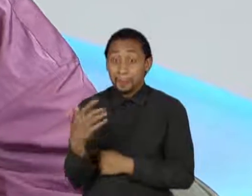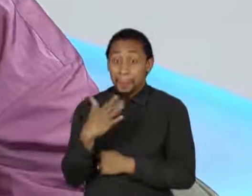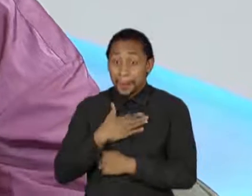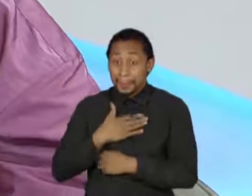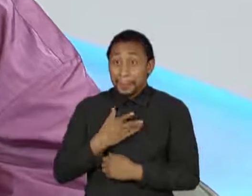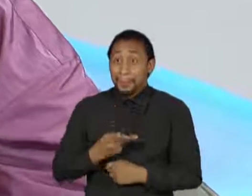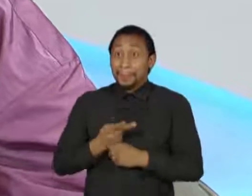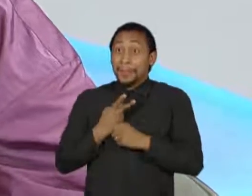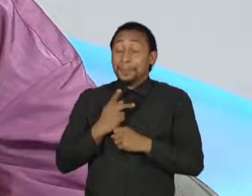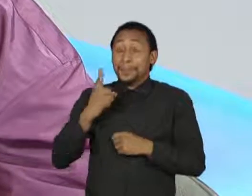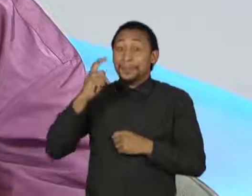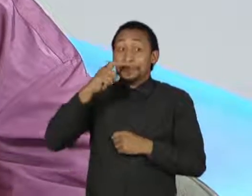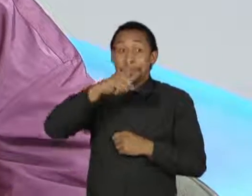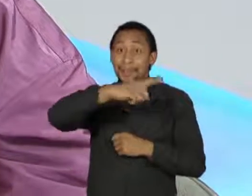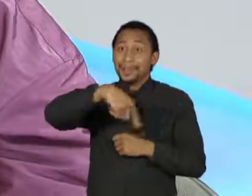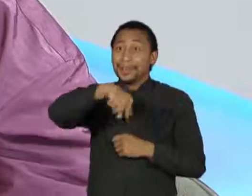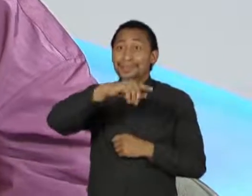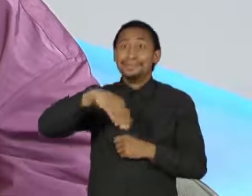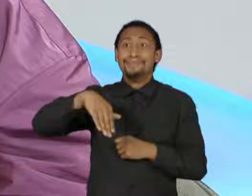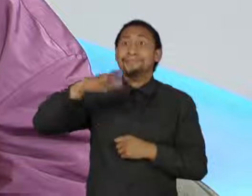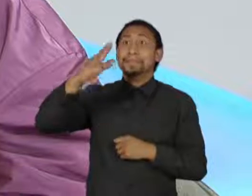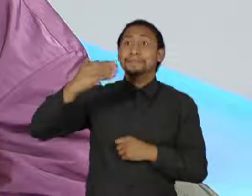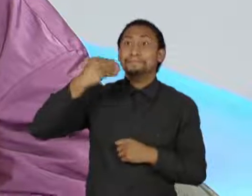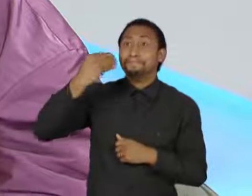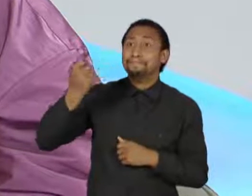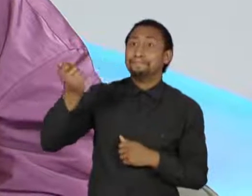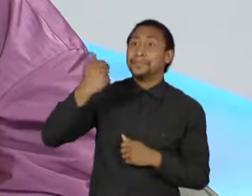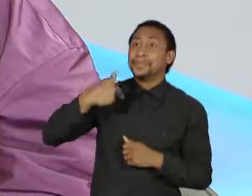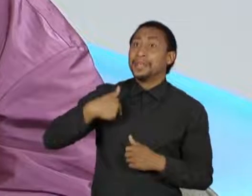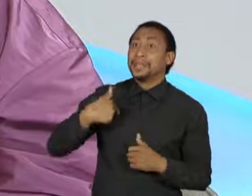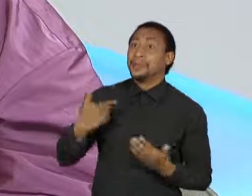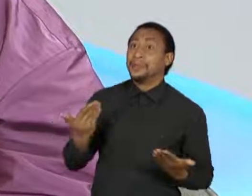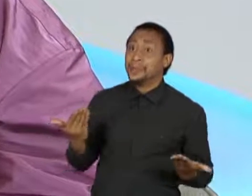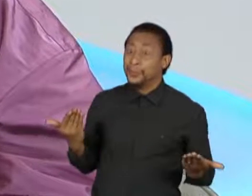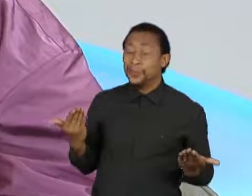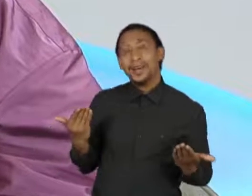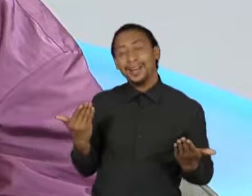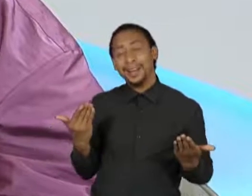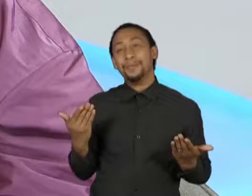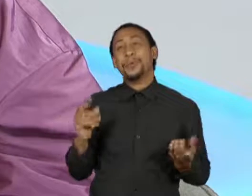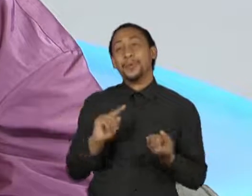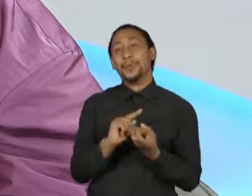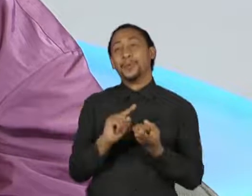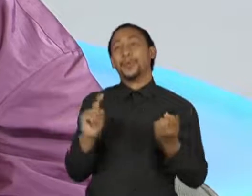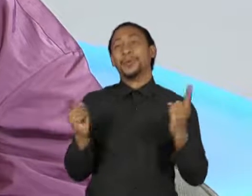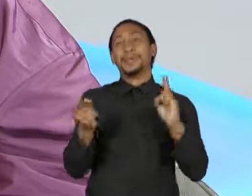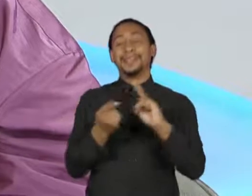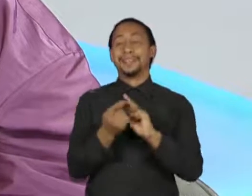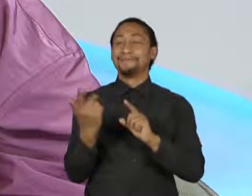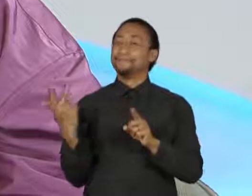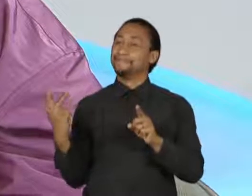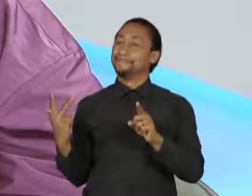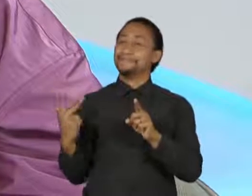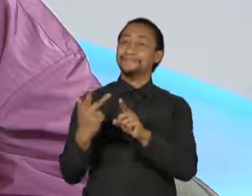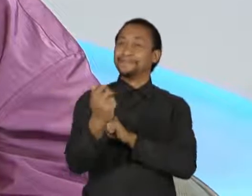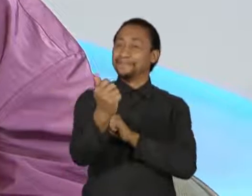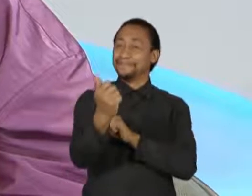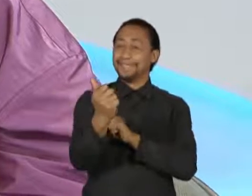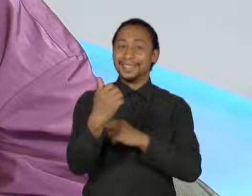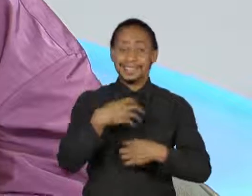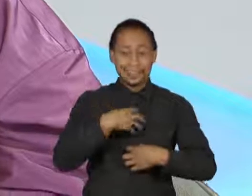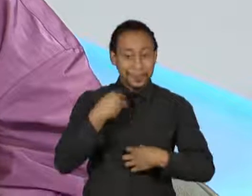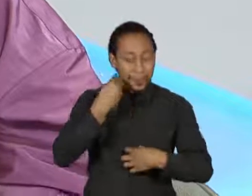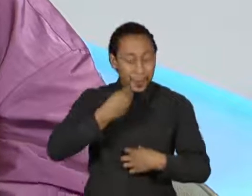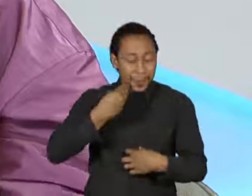mais válido que eles ganhassem do que eu. E aí foi o contrário, eu ganhei. E foi uma das experiências mais doidas